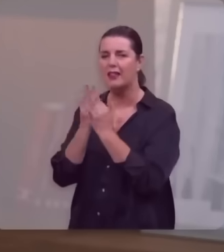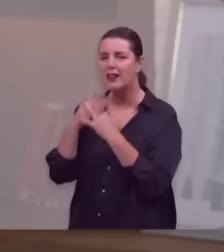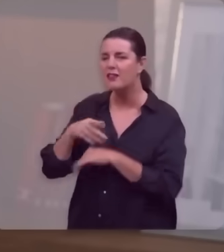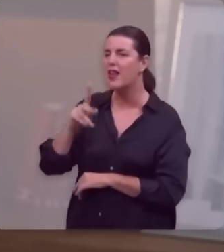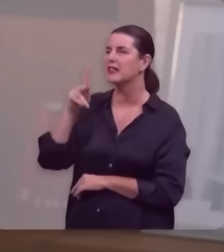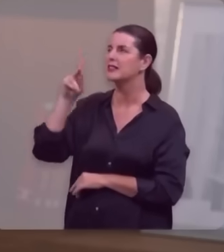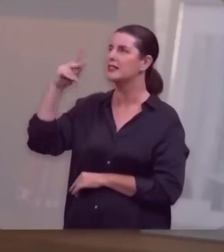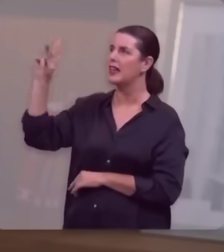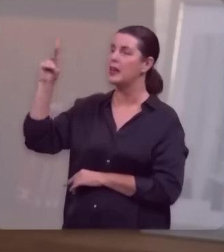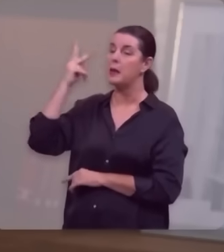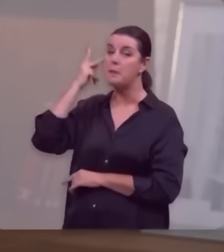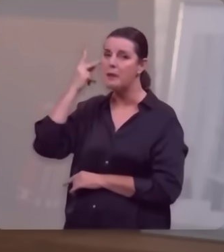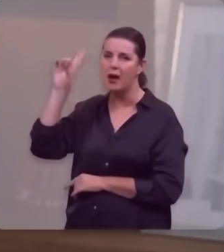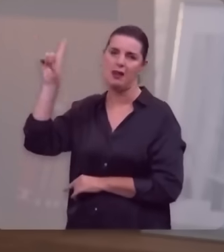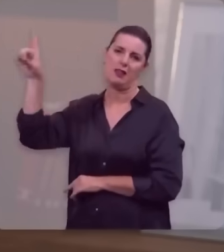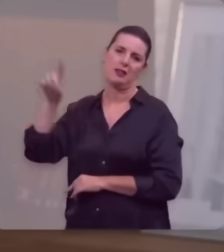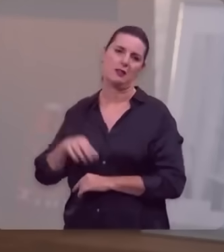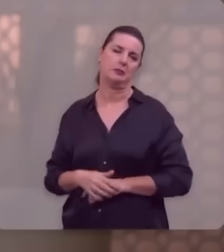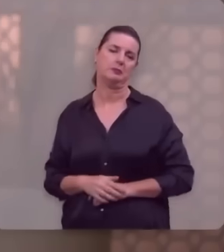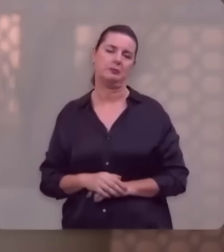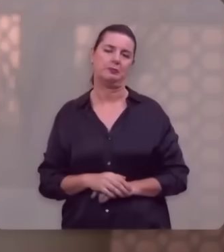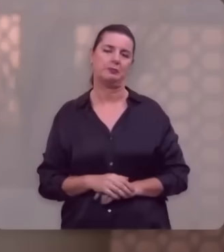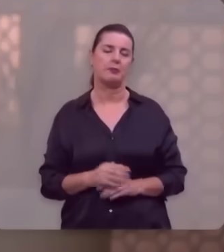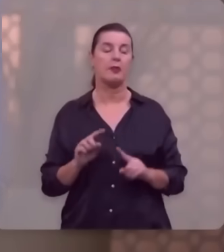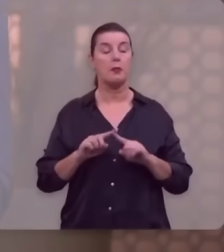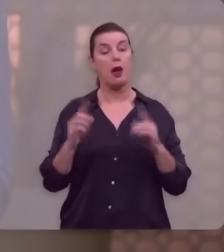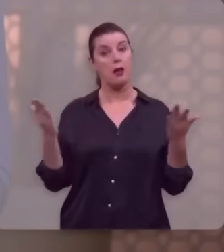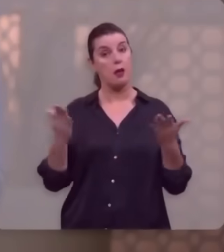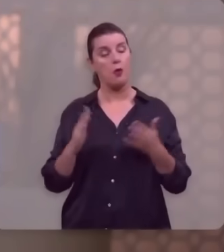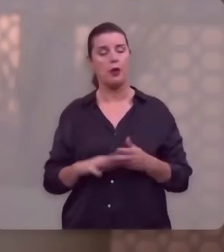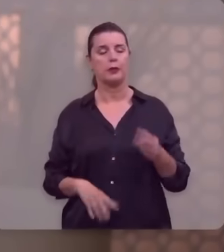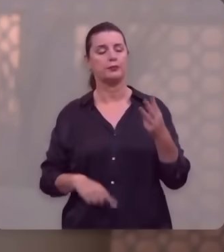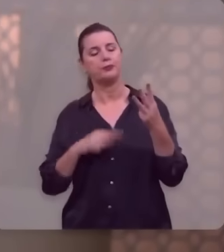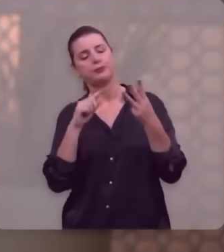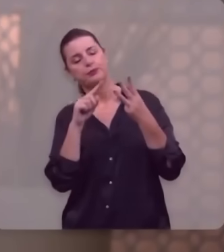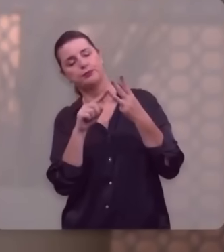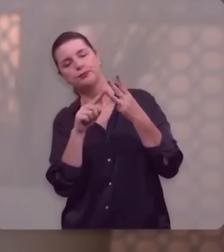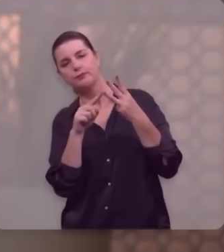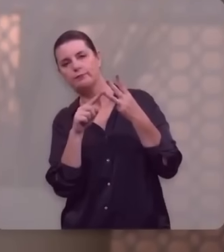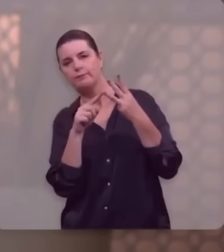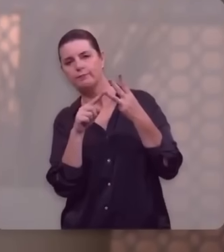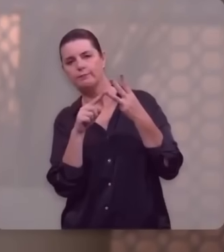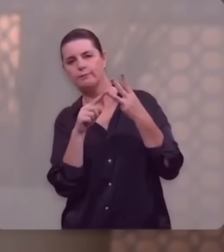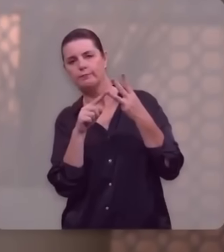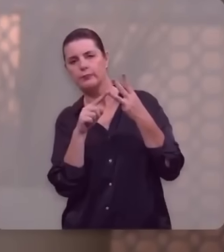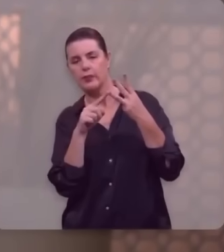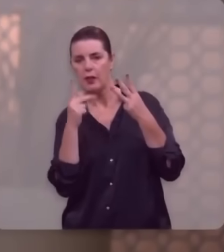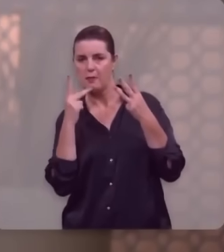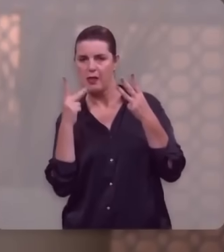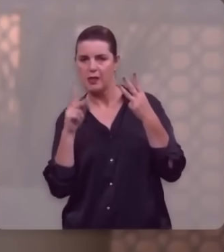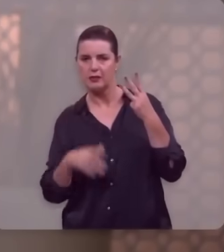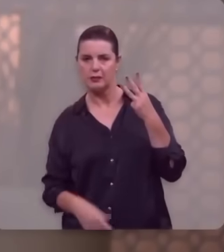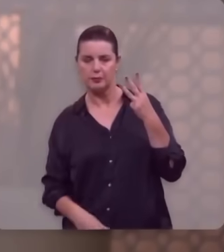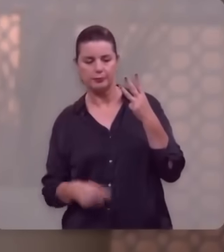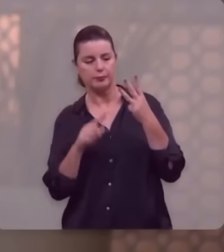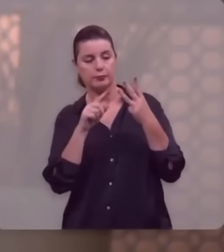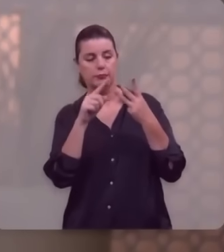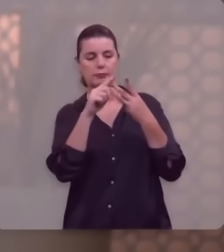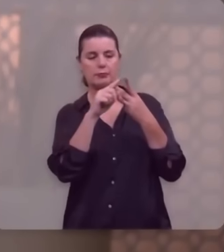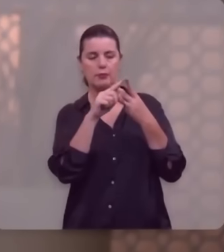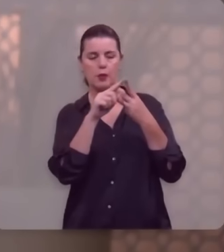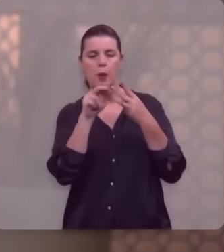é para ele mas agora vem o terceiro ponto desta mensagem primeiro a